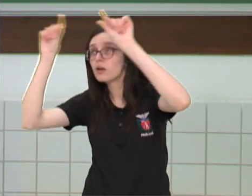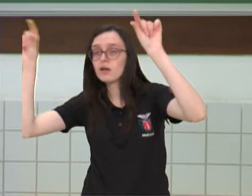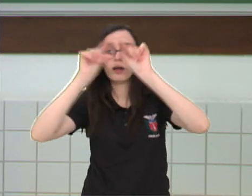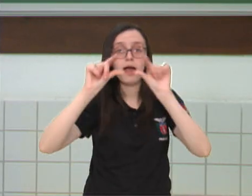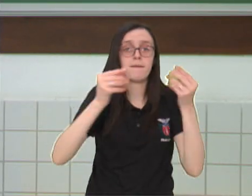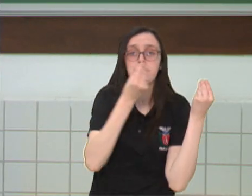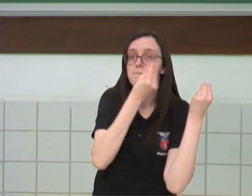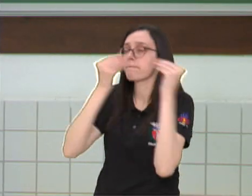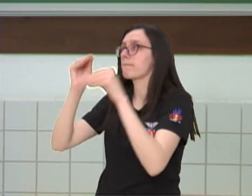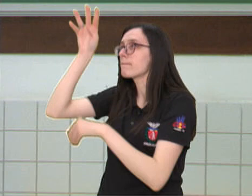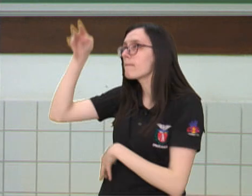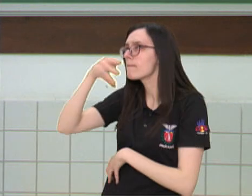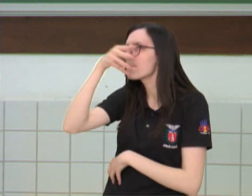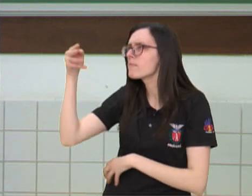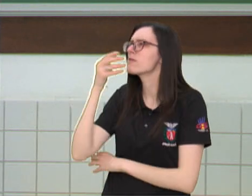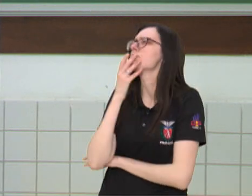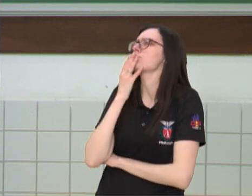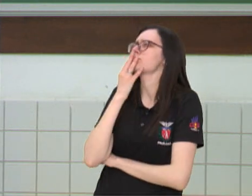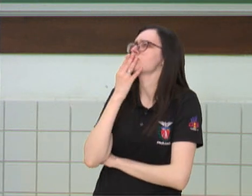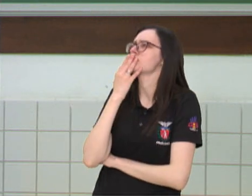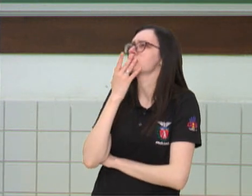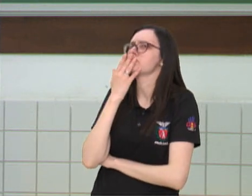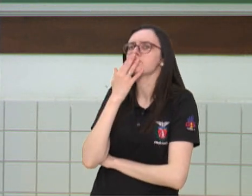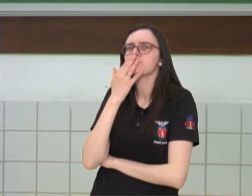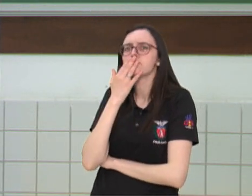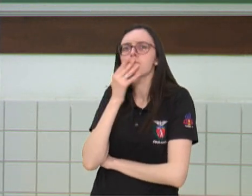plano cartesiano é que te levam para outras